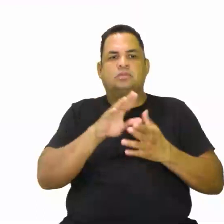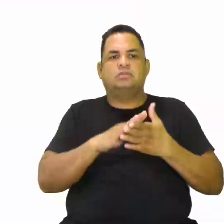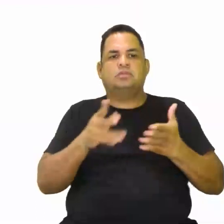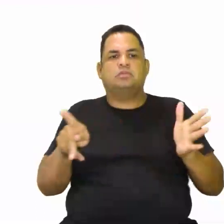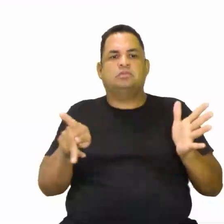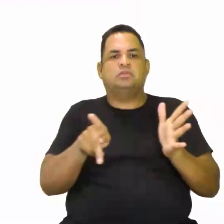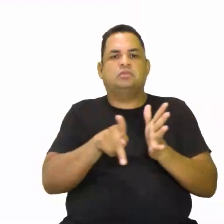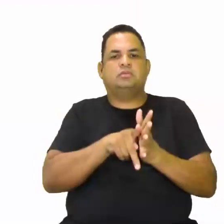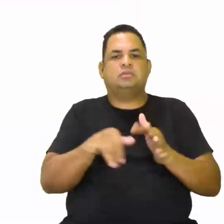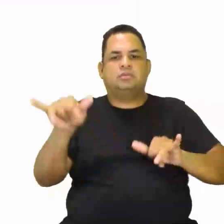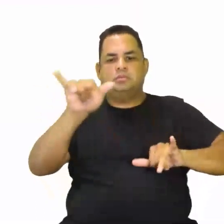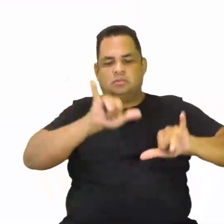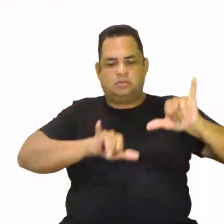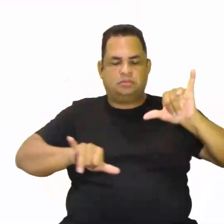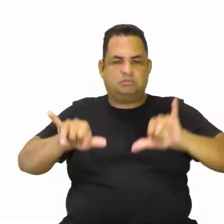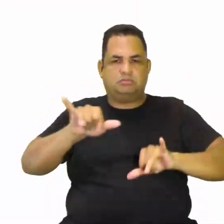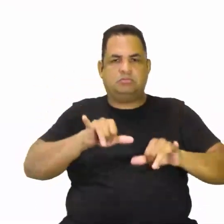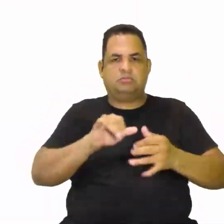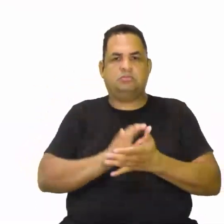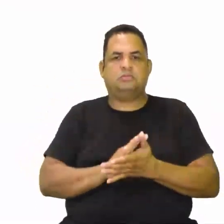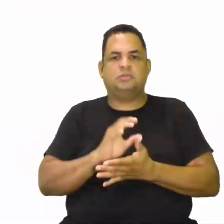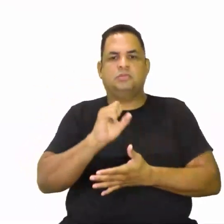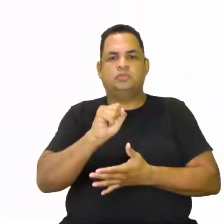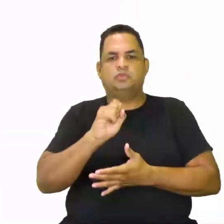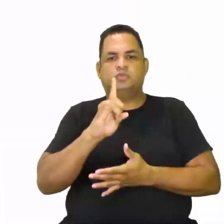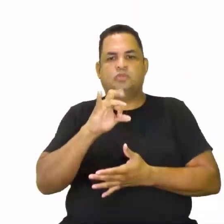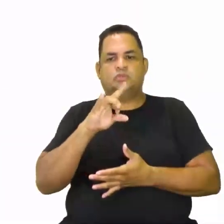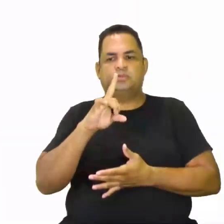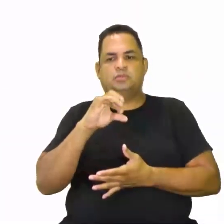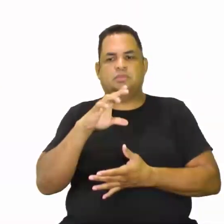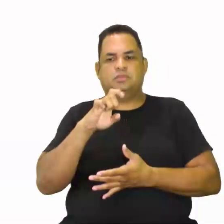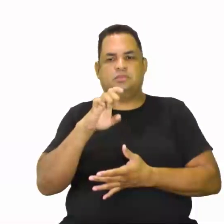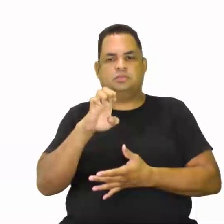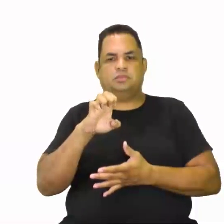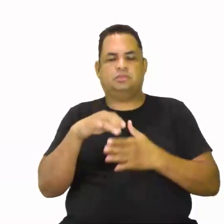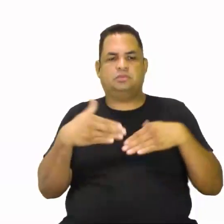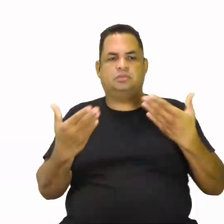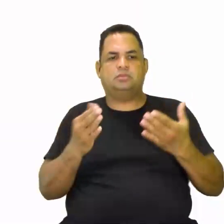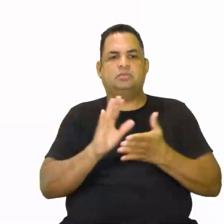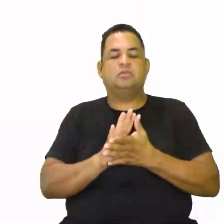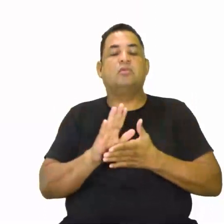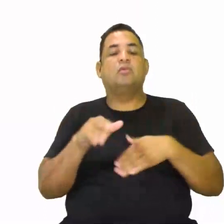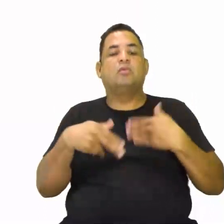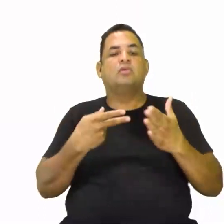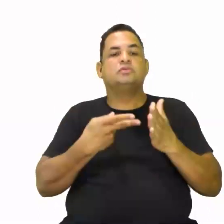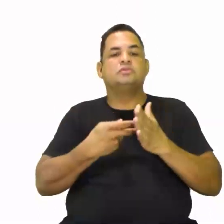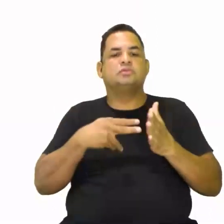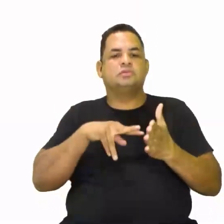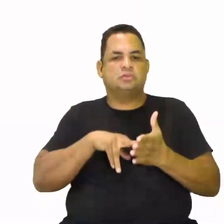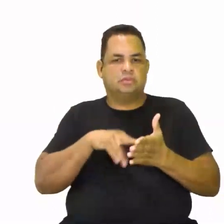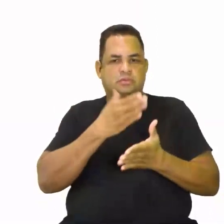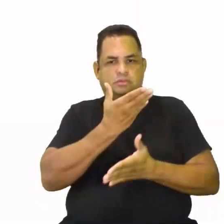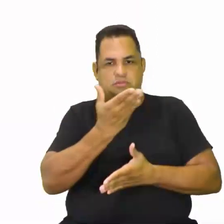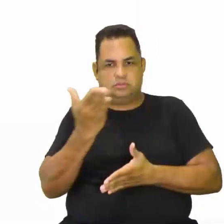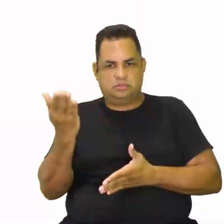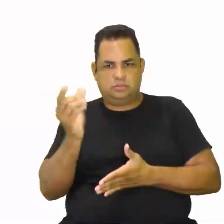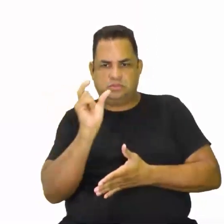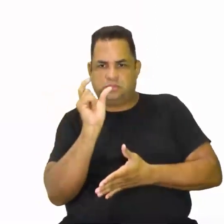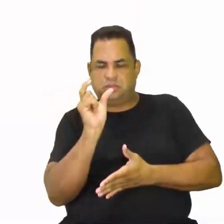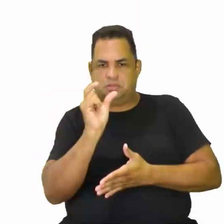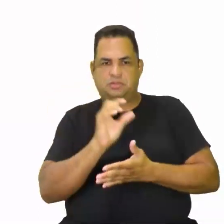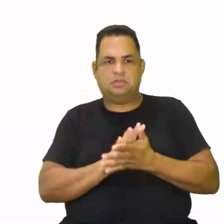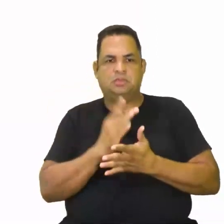de suas propriedades químicas chamada solubilidade. O que significa solubilidade? É